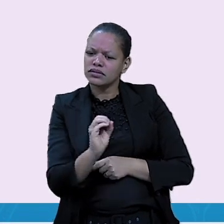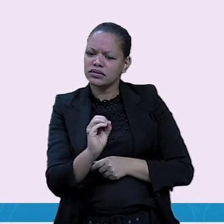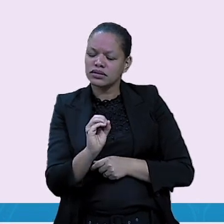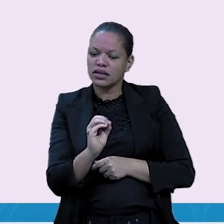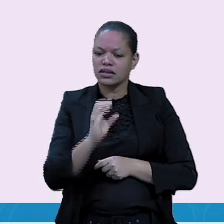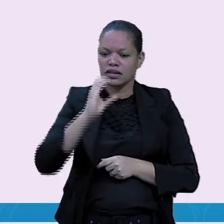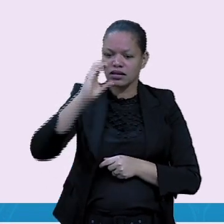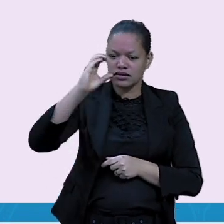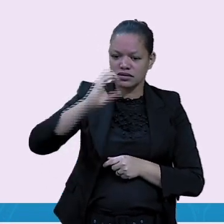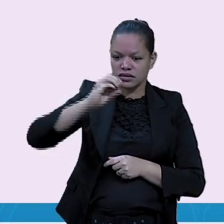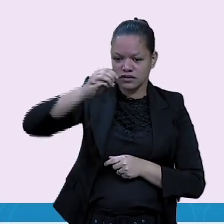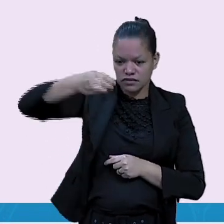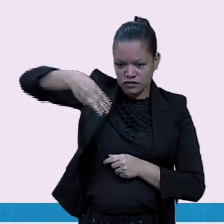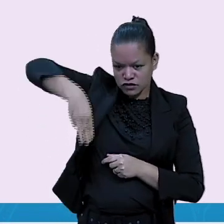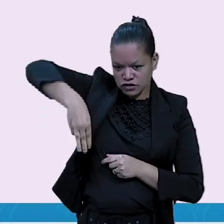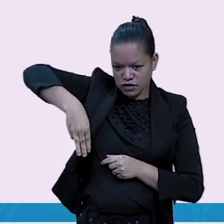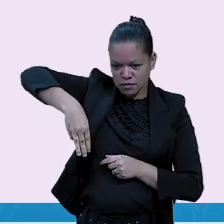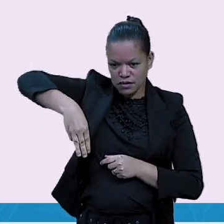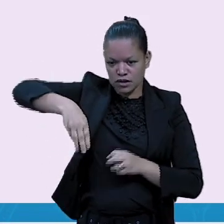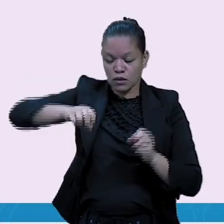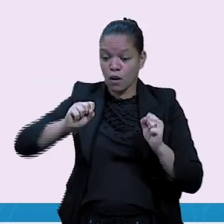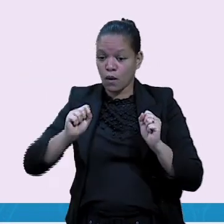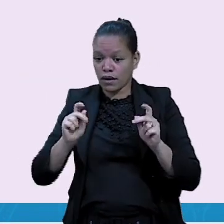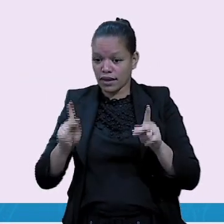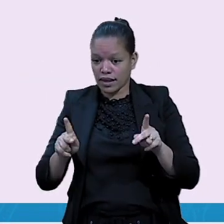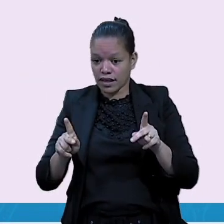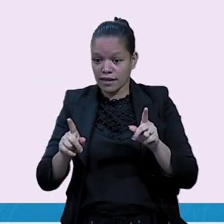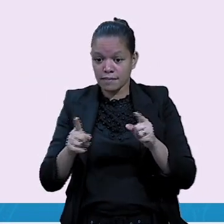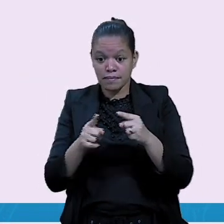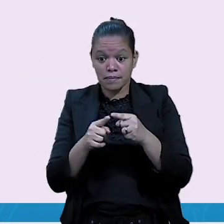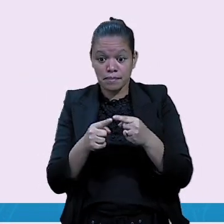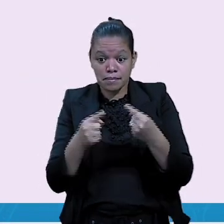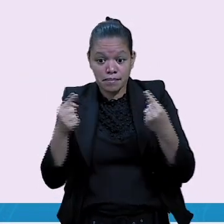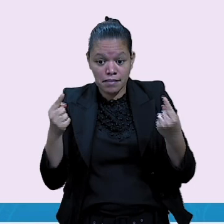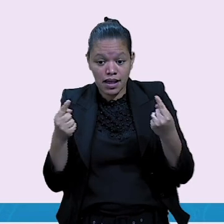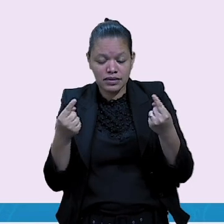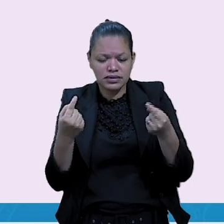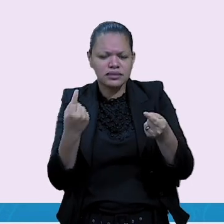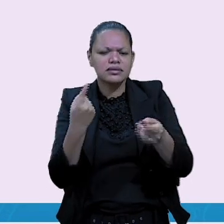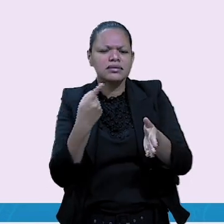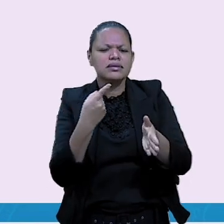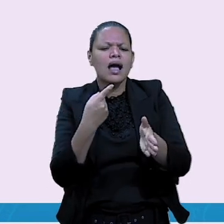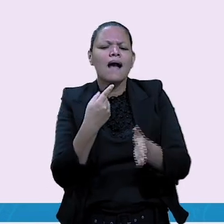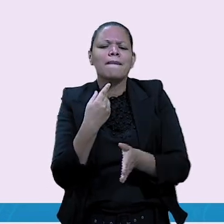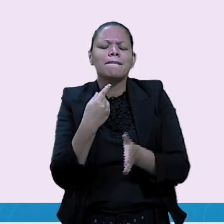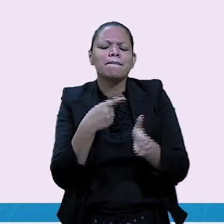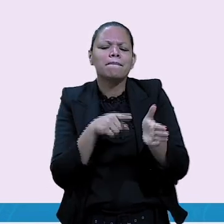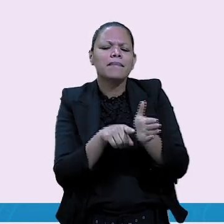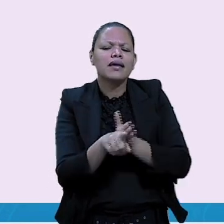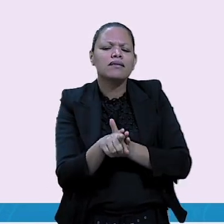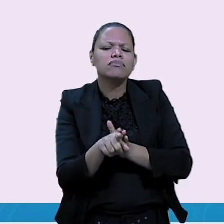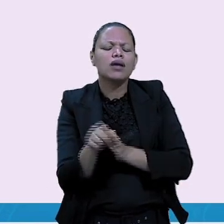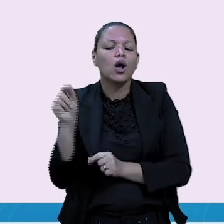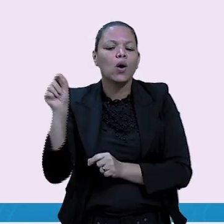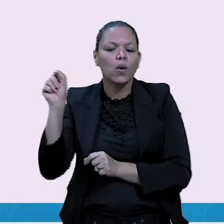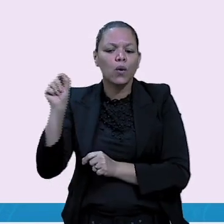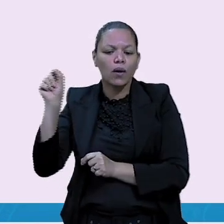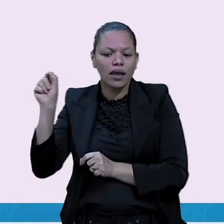pedindo para você escrever o número? Não, está pedindo por extenso. Então, como ficaria esse número?